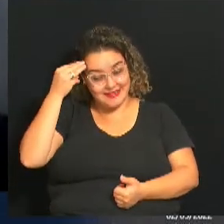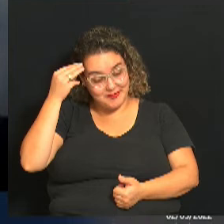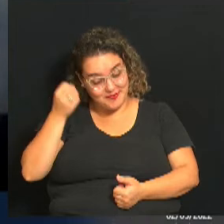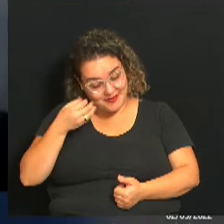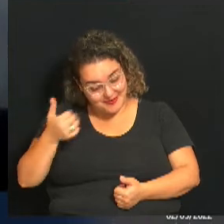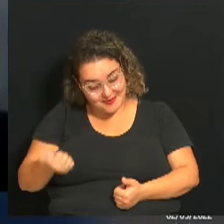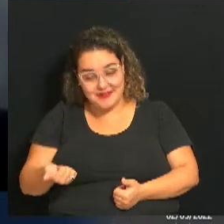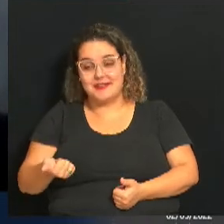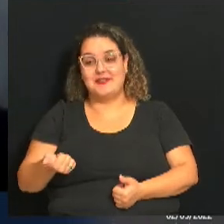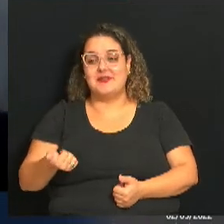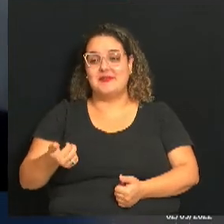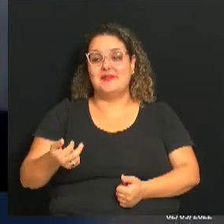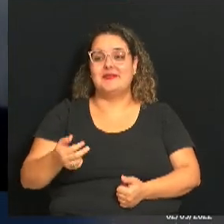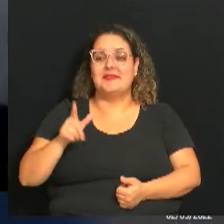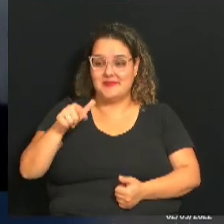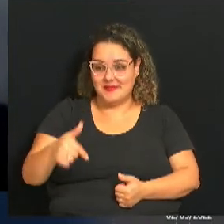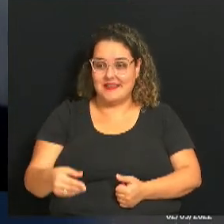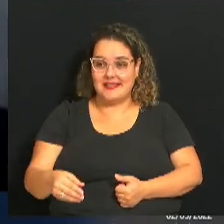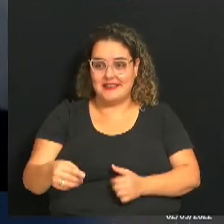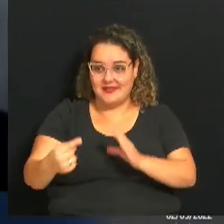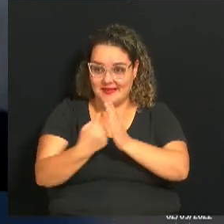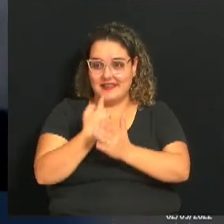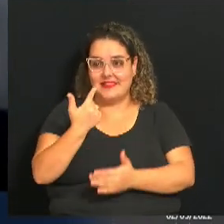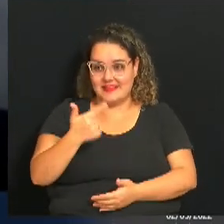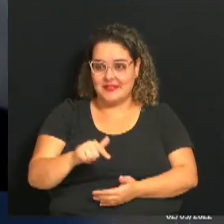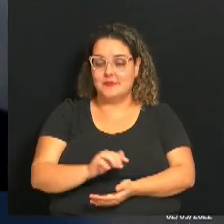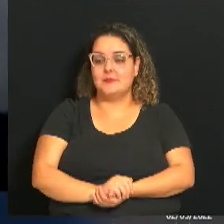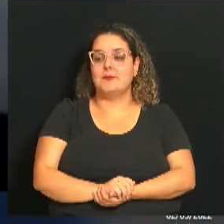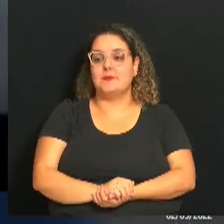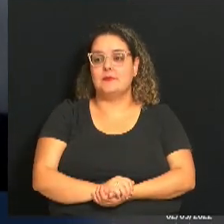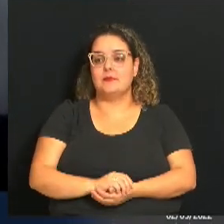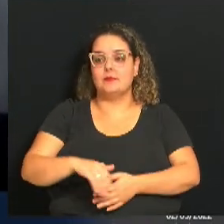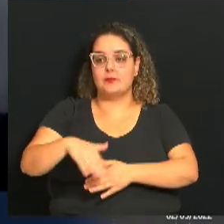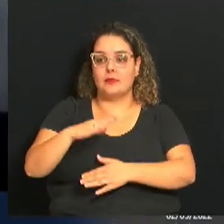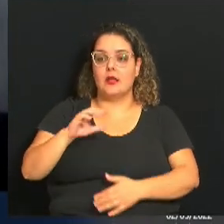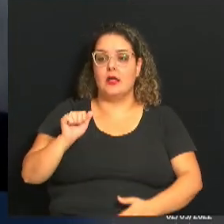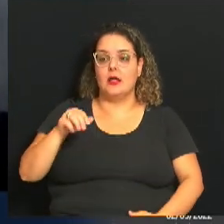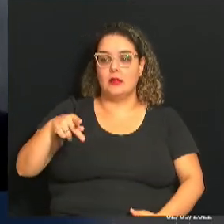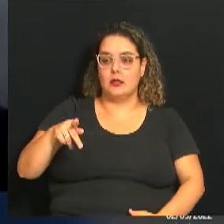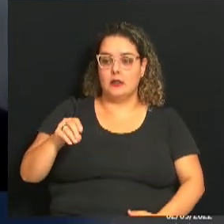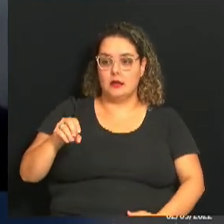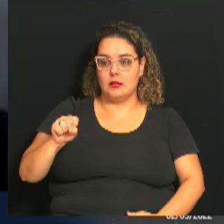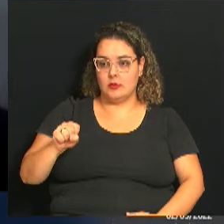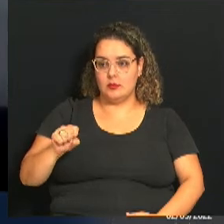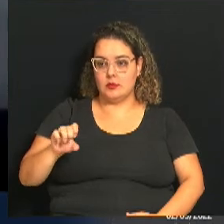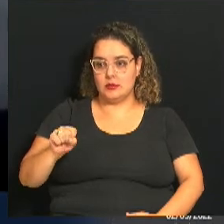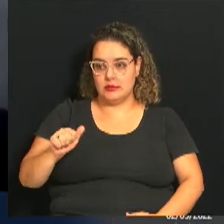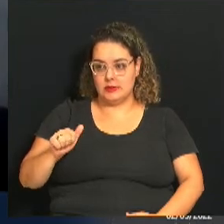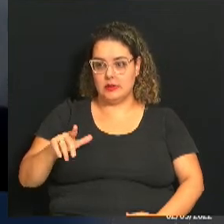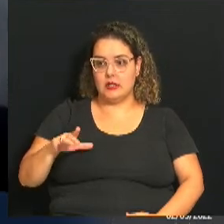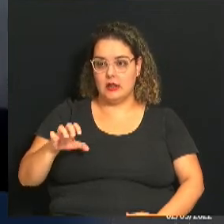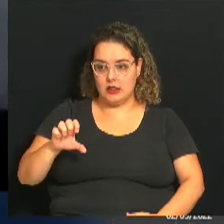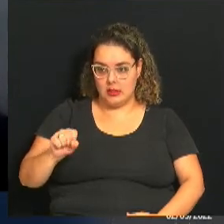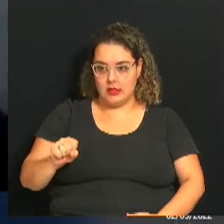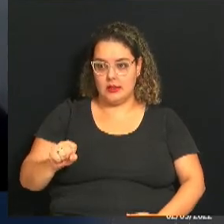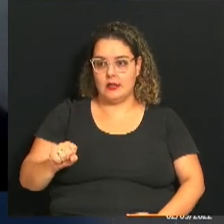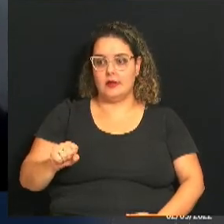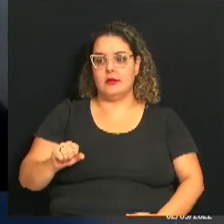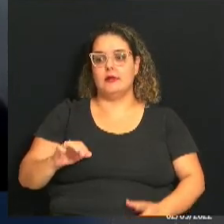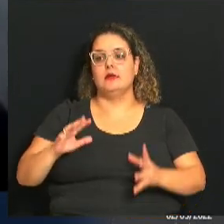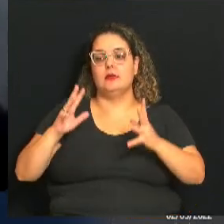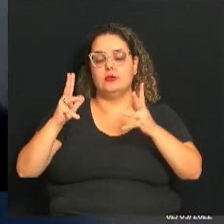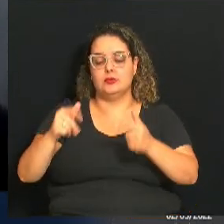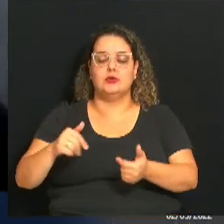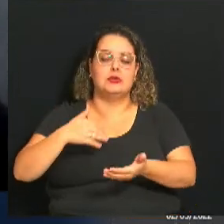coisa você me recupera depois, né? Mas vamos lá, da Campos Sales a gente tem acompanhado as discussões quando eles chamam todas as secretarias,